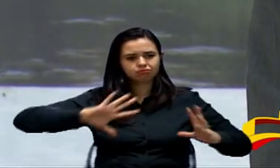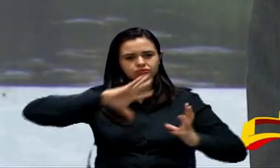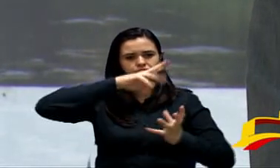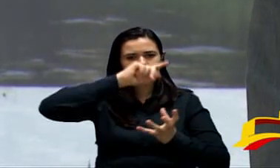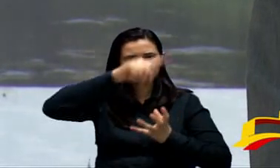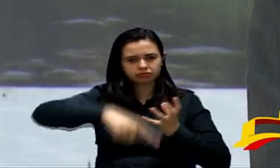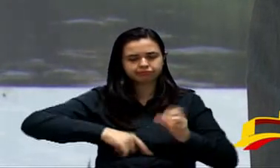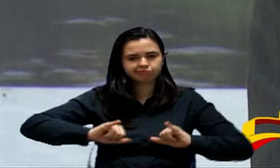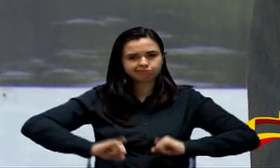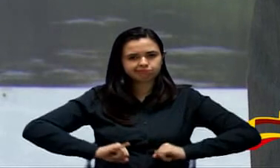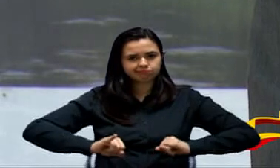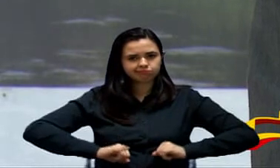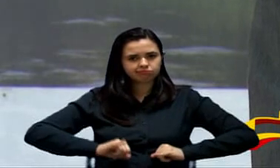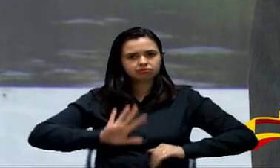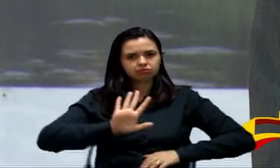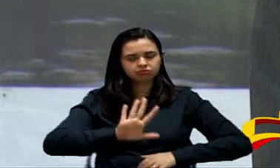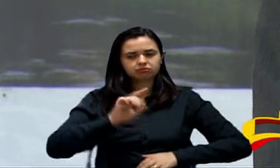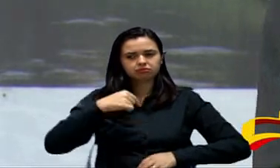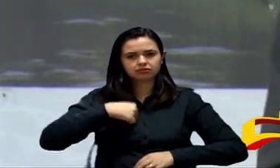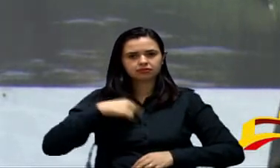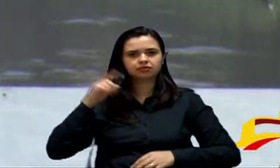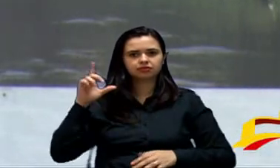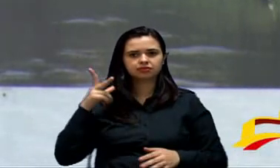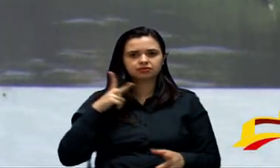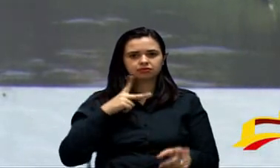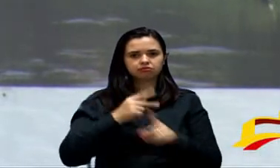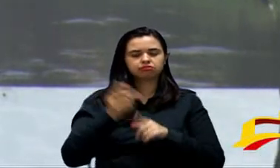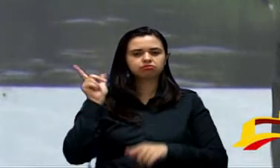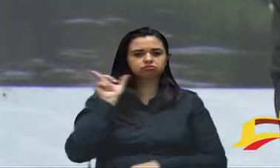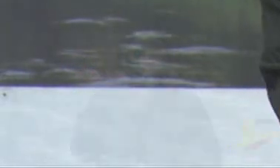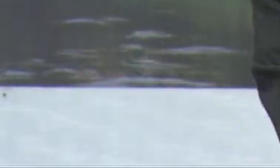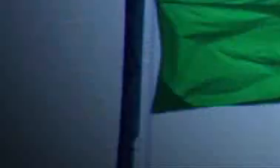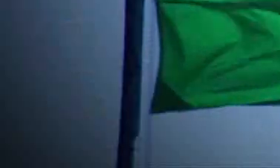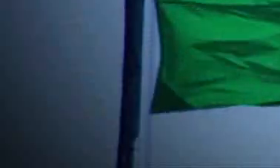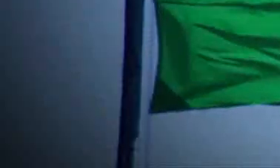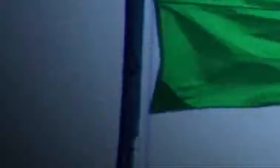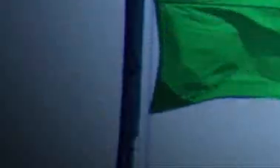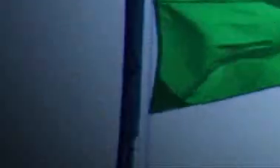bom ânimo. Eu venci o mundo. Até aqui, senhor presidente.